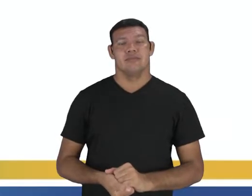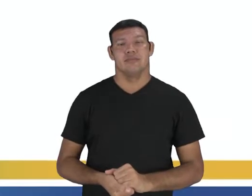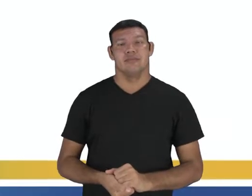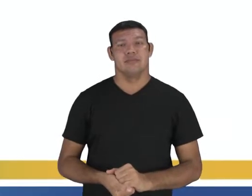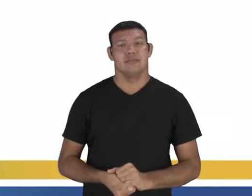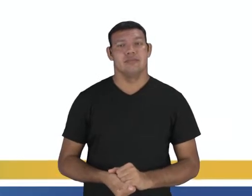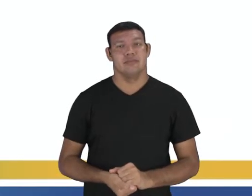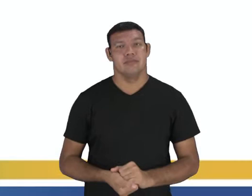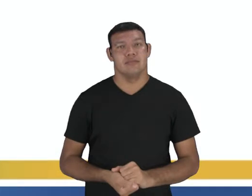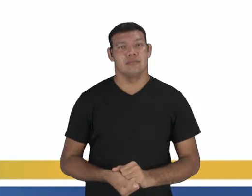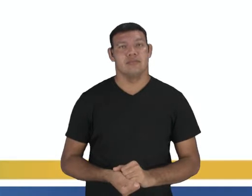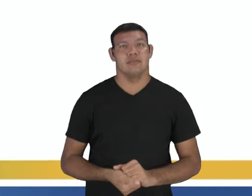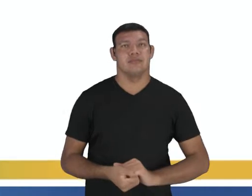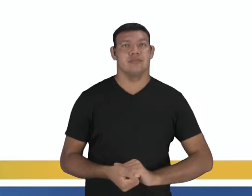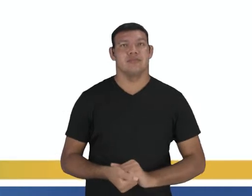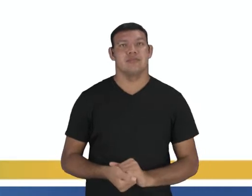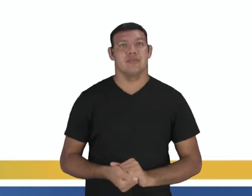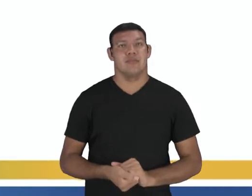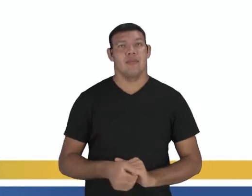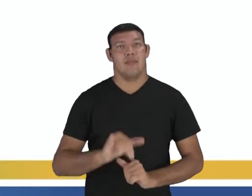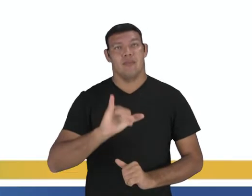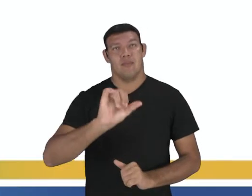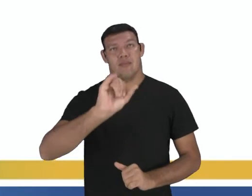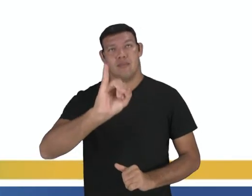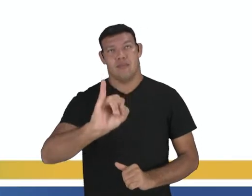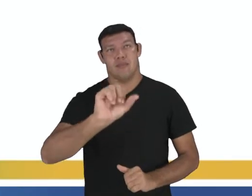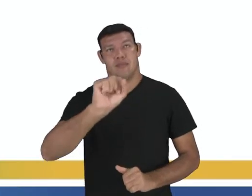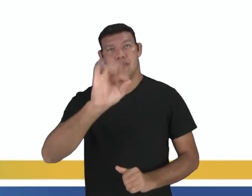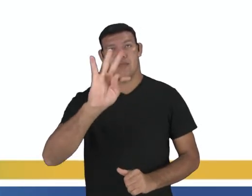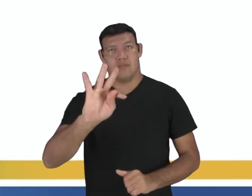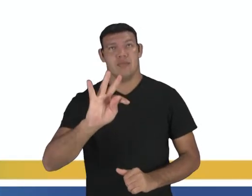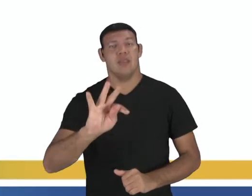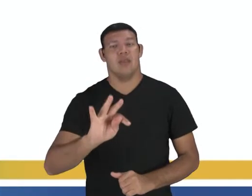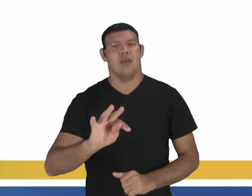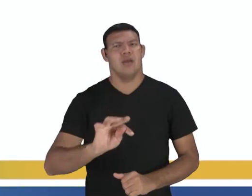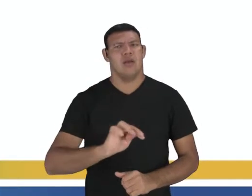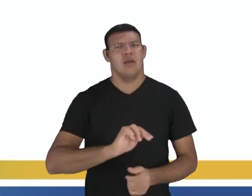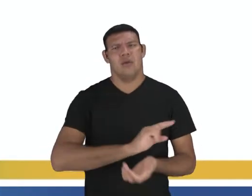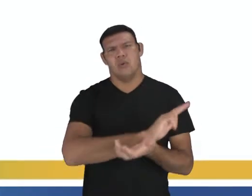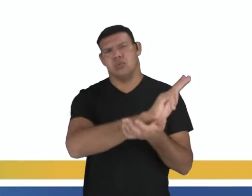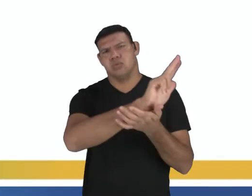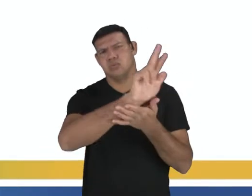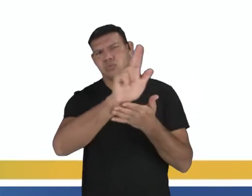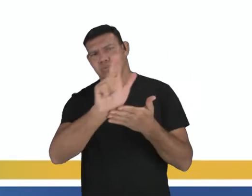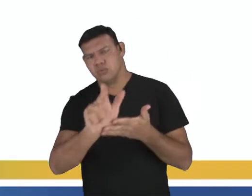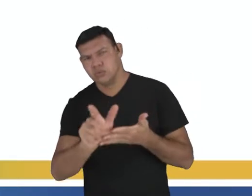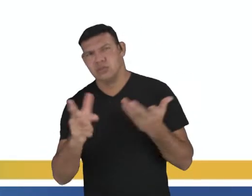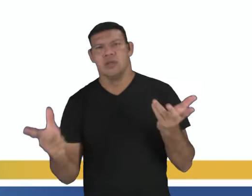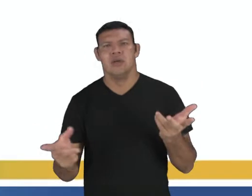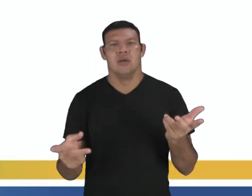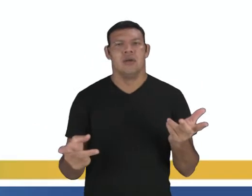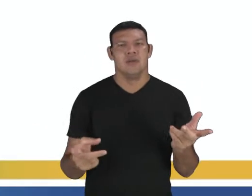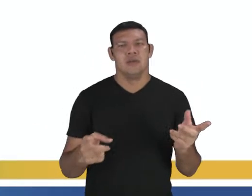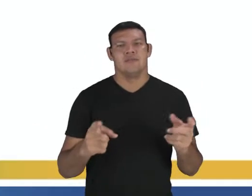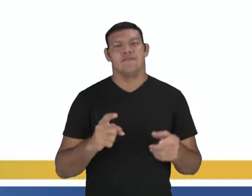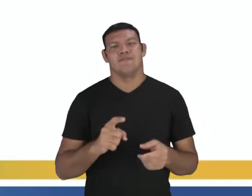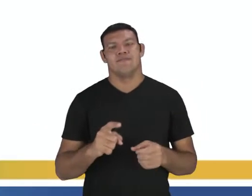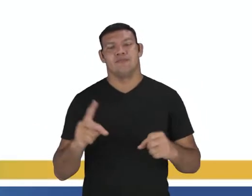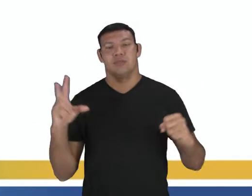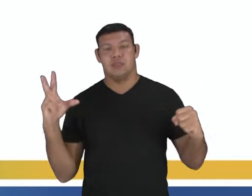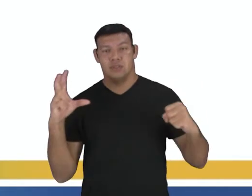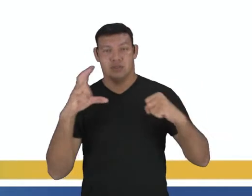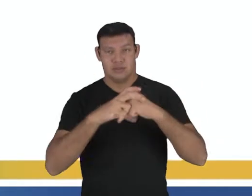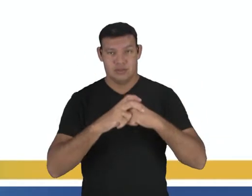Agentes etiológicos. As ISTs, elas podem ser causadas por diversos micro-organismos. Então, nós temos ISTs causadas por